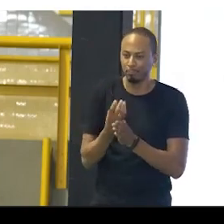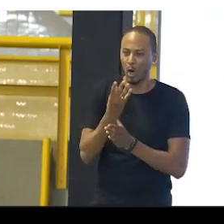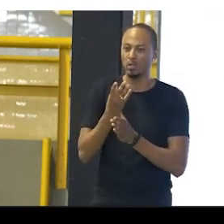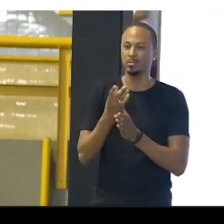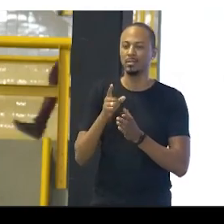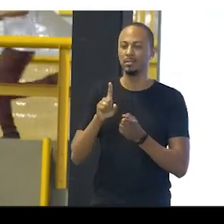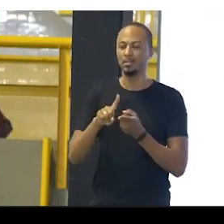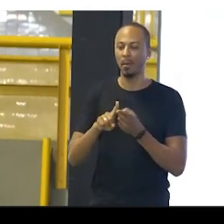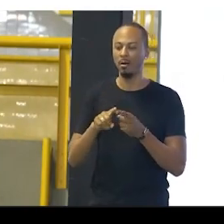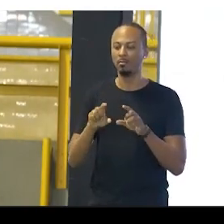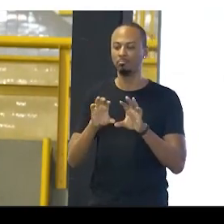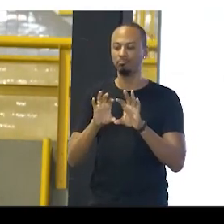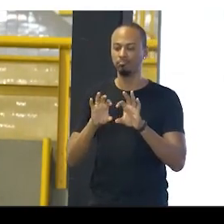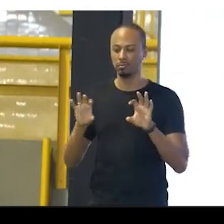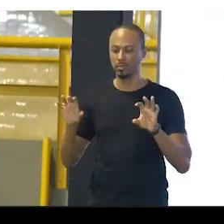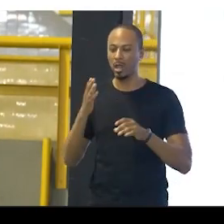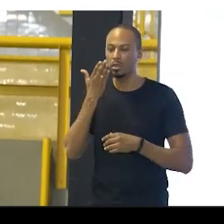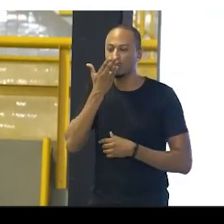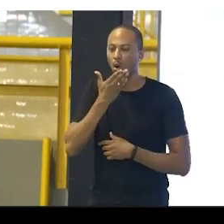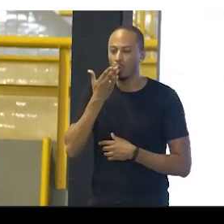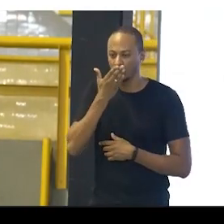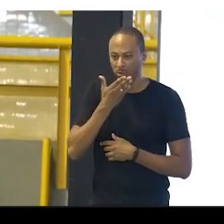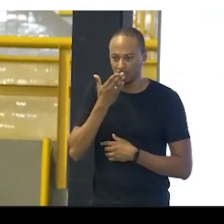açúcar, mas também para a produção de álcool.